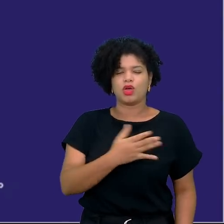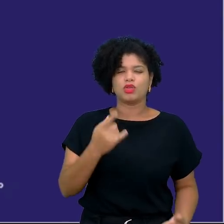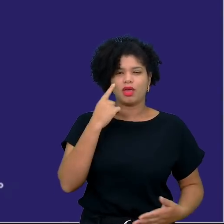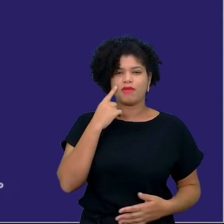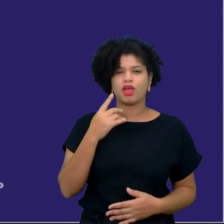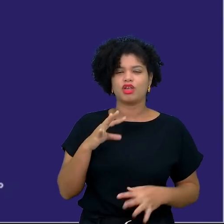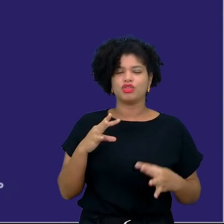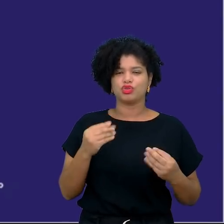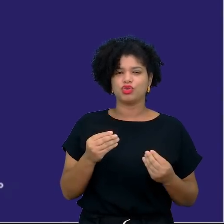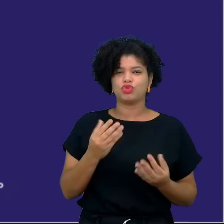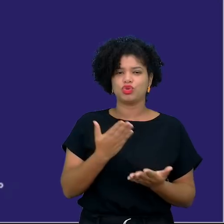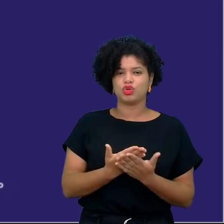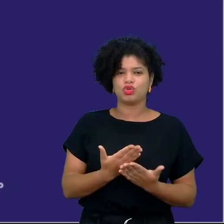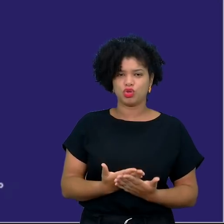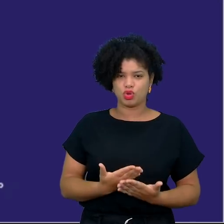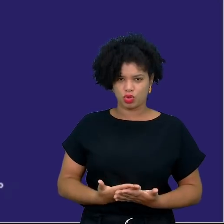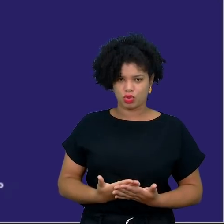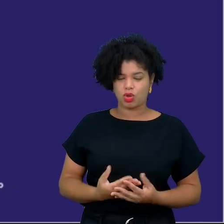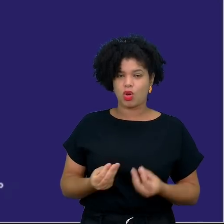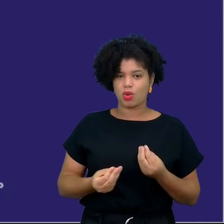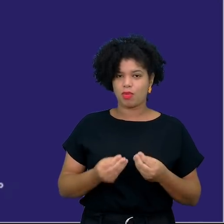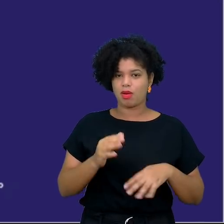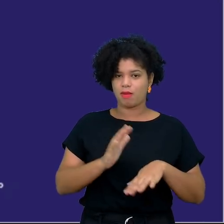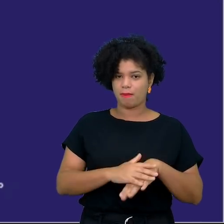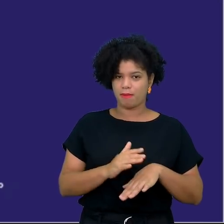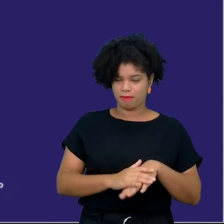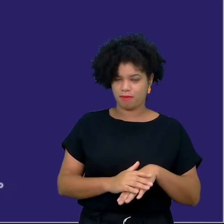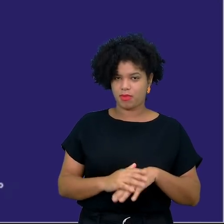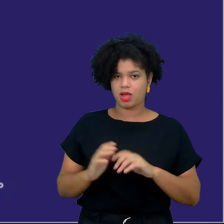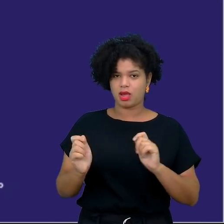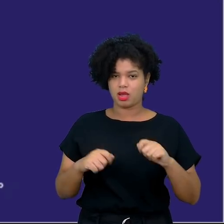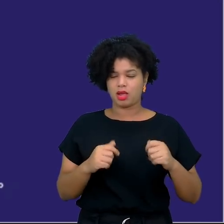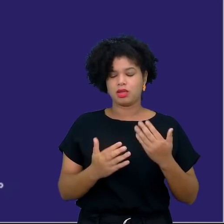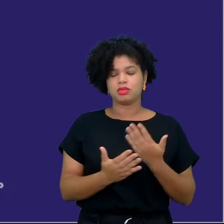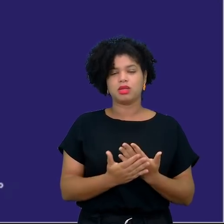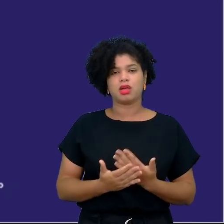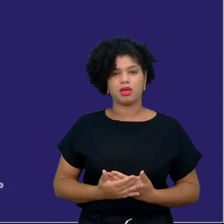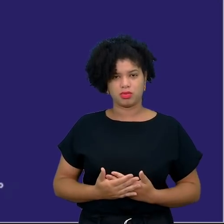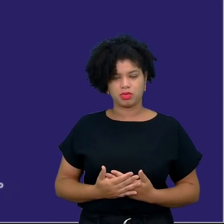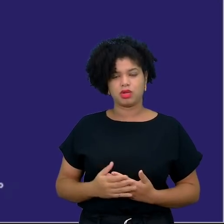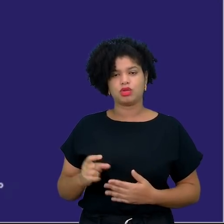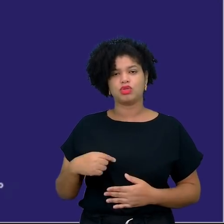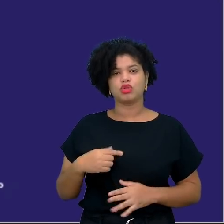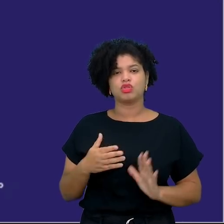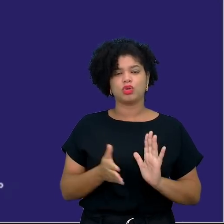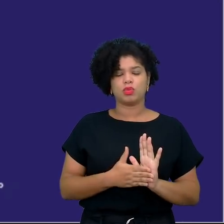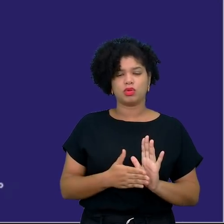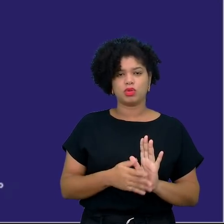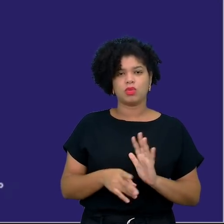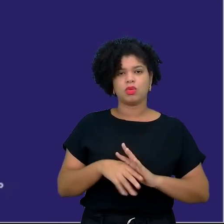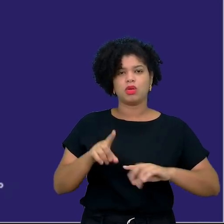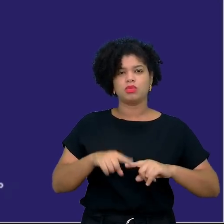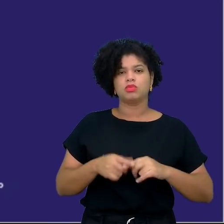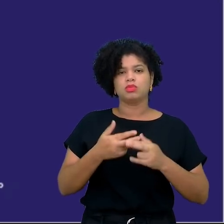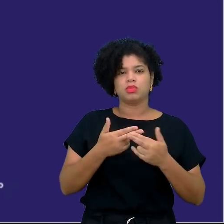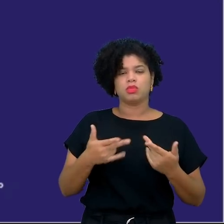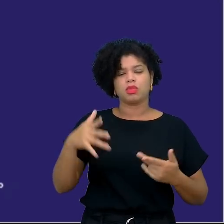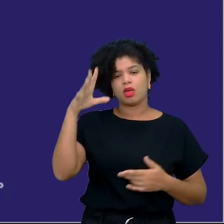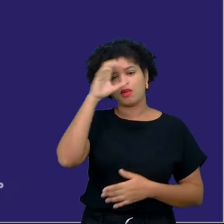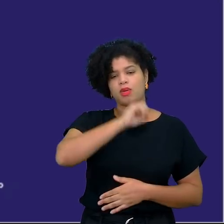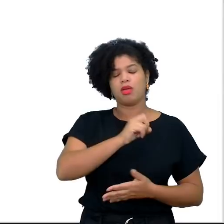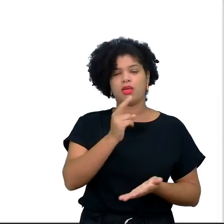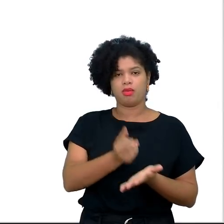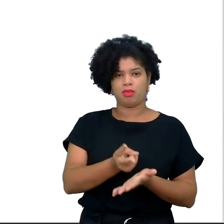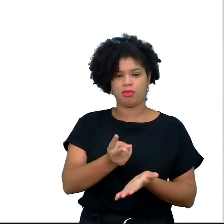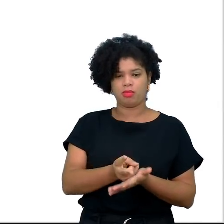estudo agora materializado nas aulas que estão propostas no material do Aprender